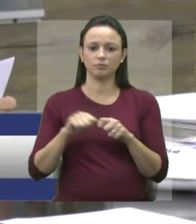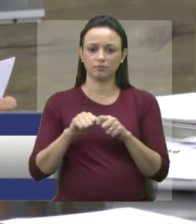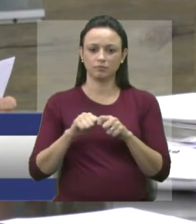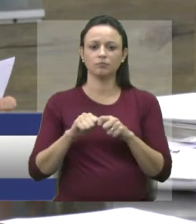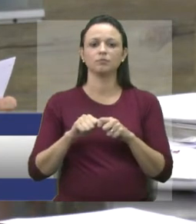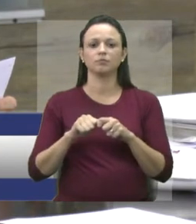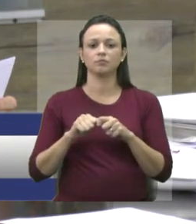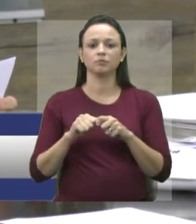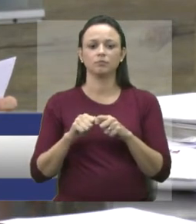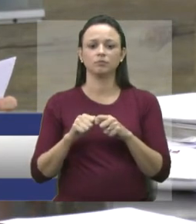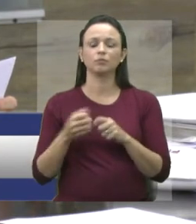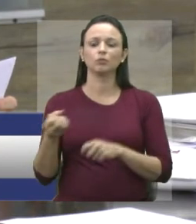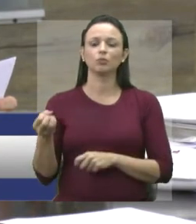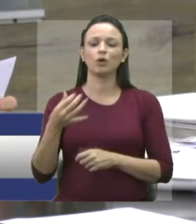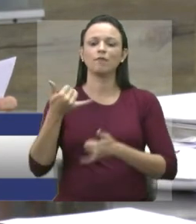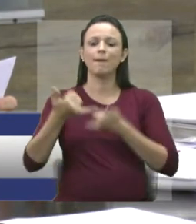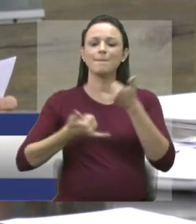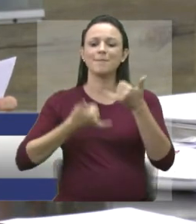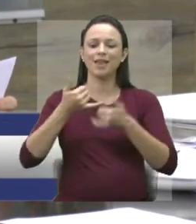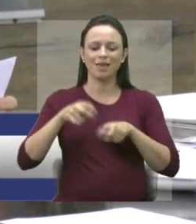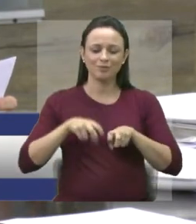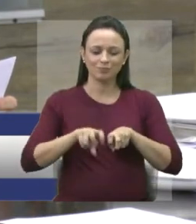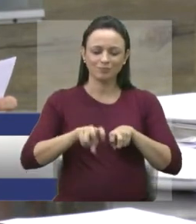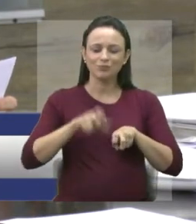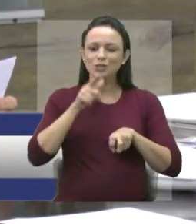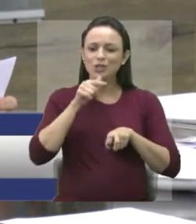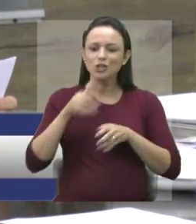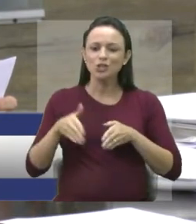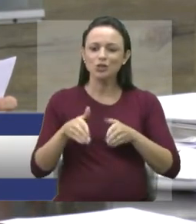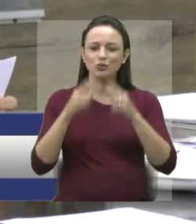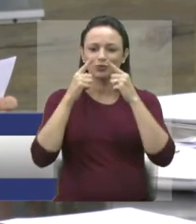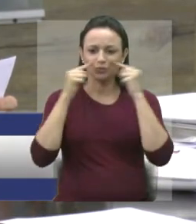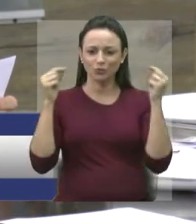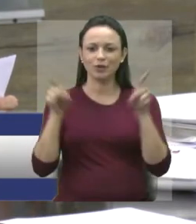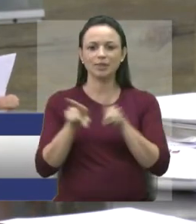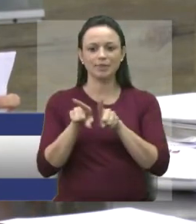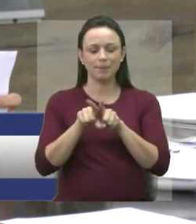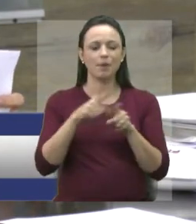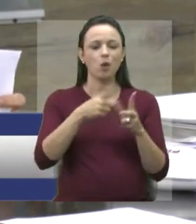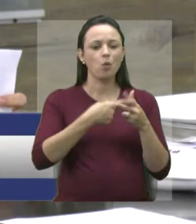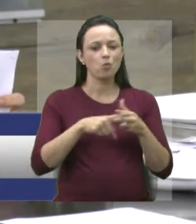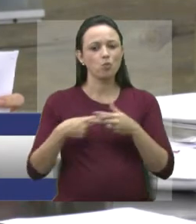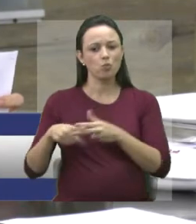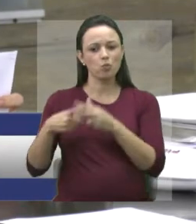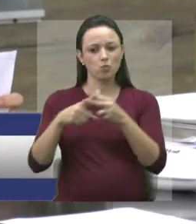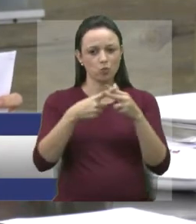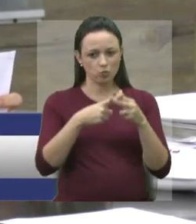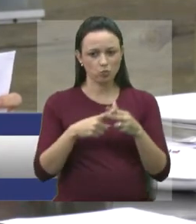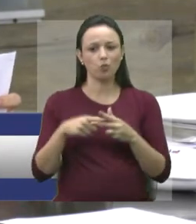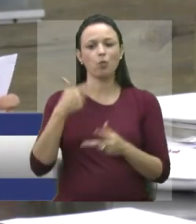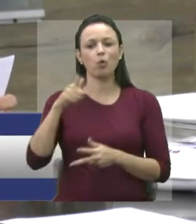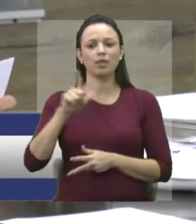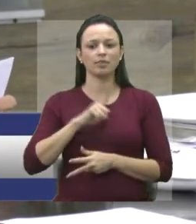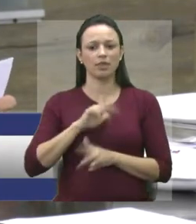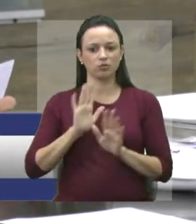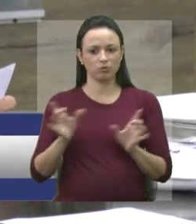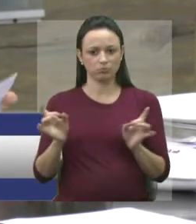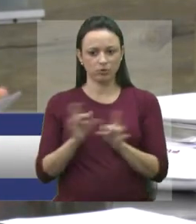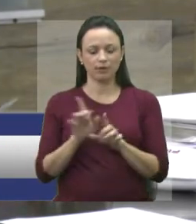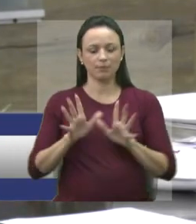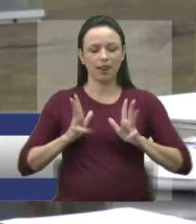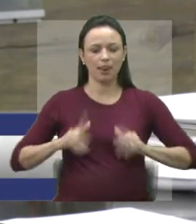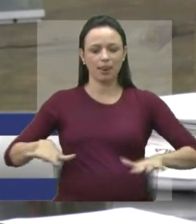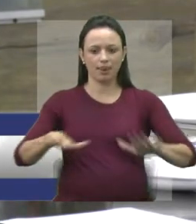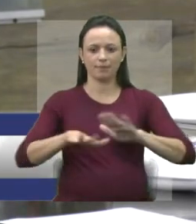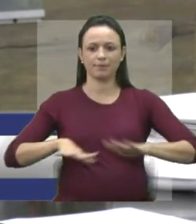à implantação de novos brinquedos no Parque do Rio Jaú, além de realizar a manutenção dos já existentes e a limpeza